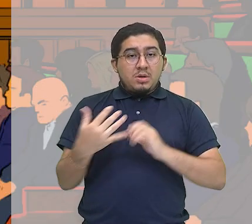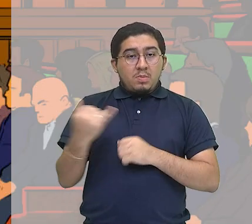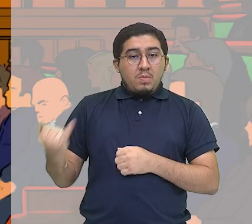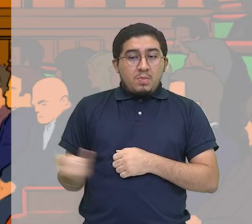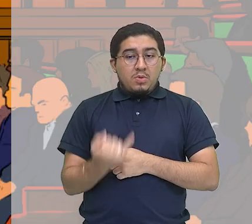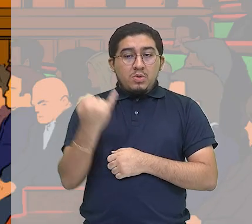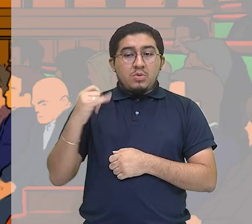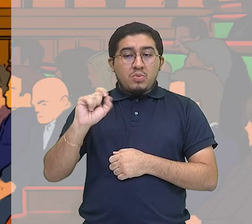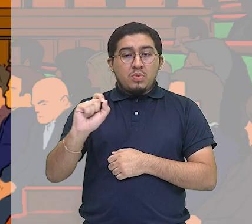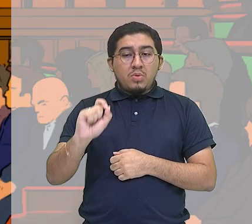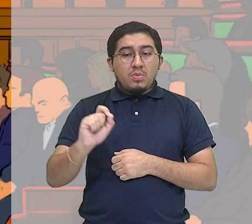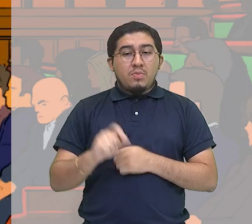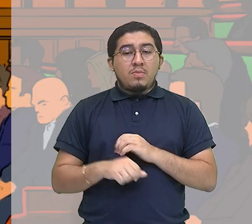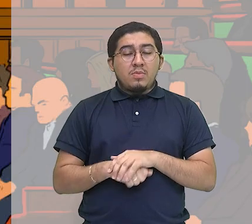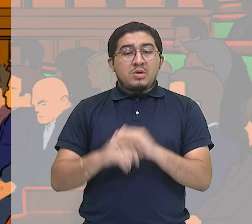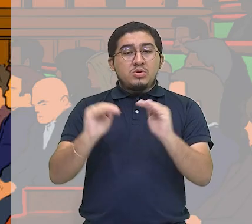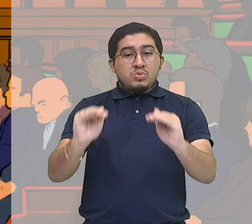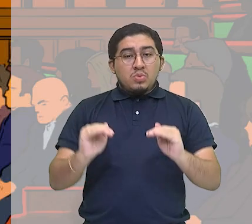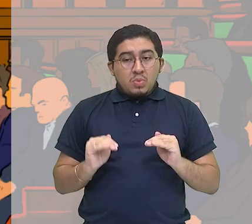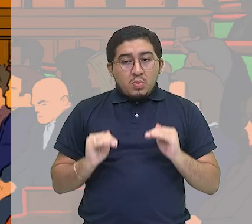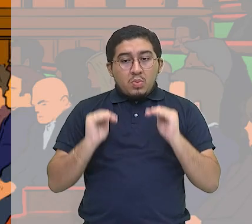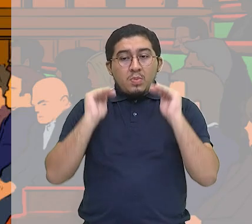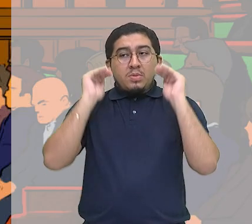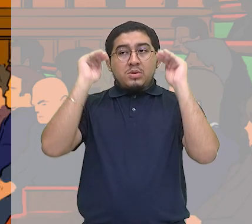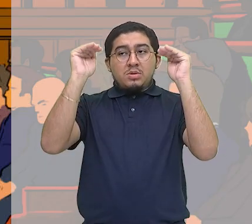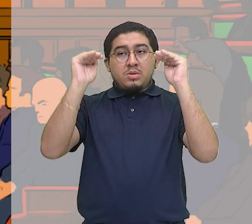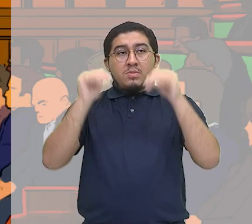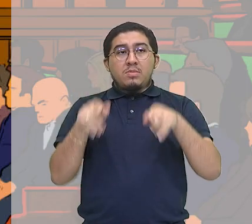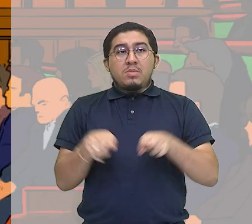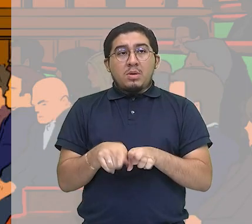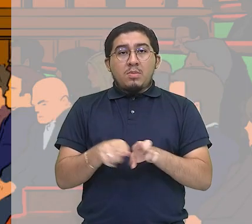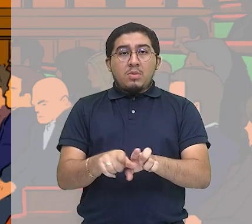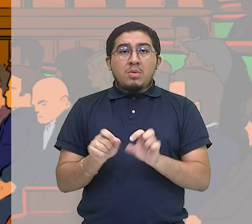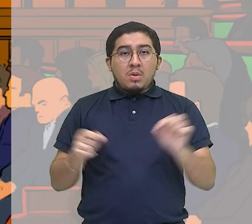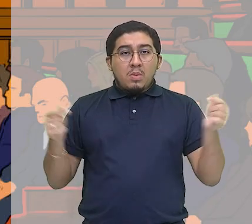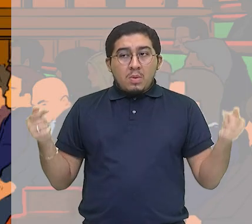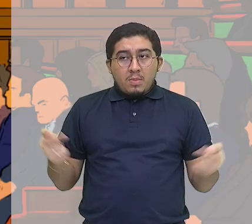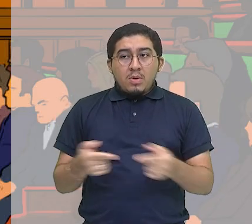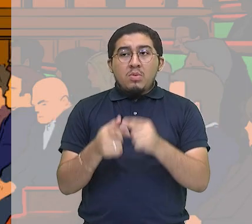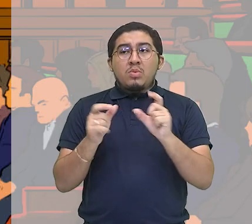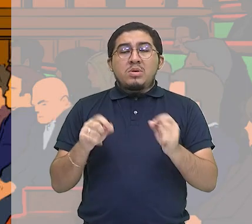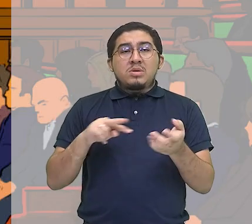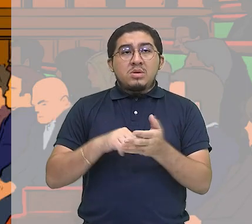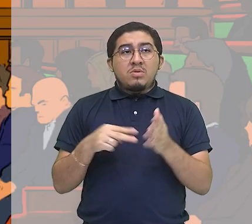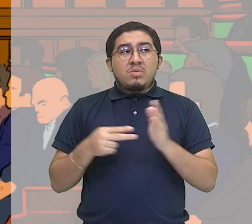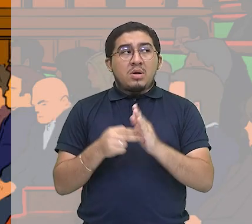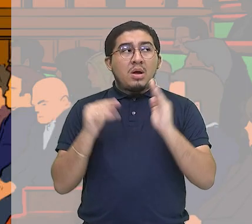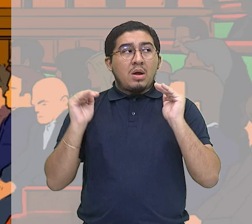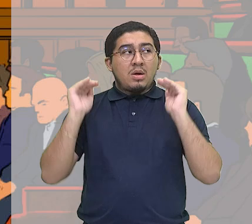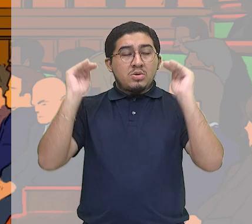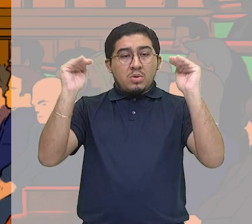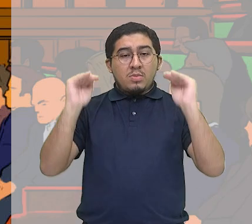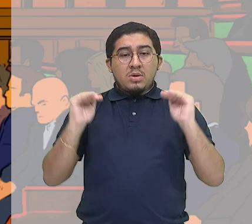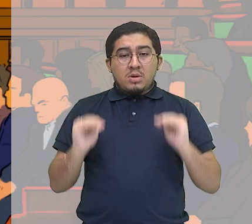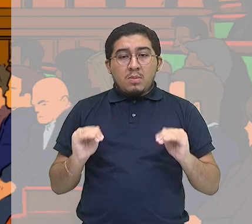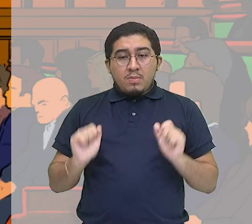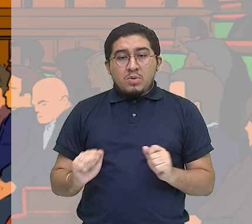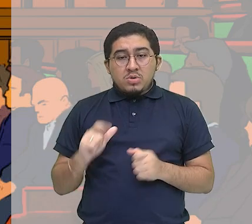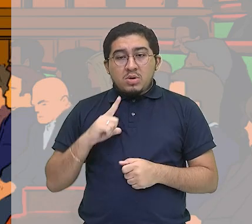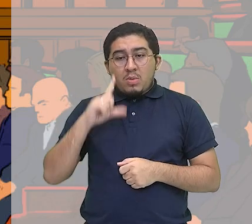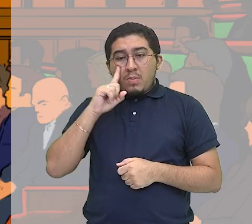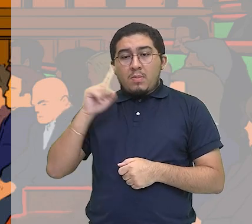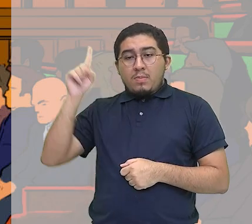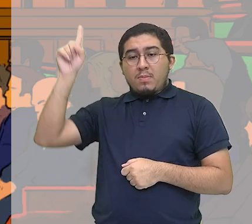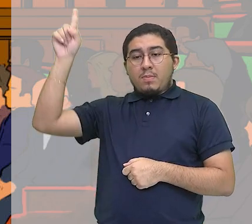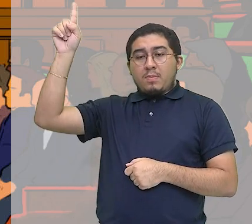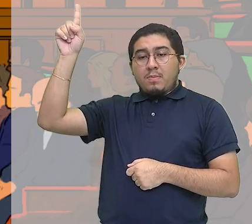fundamental, que é a soberania. E definimos para vocês o que a soberania pode afetar no